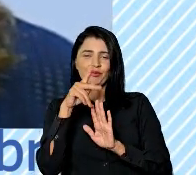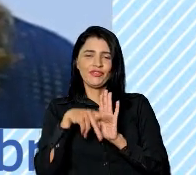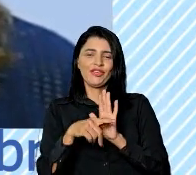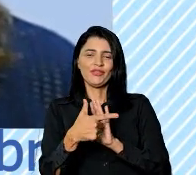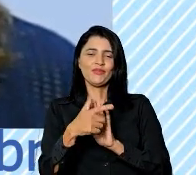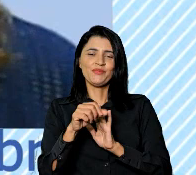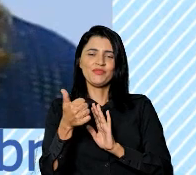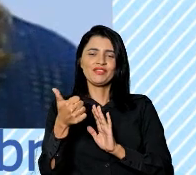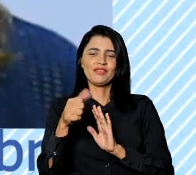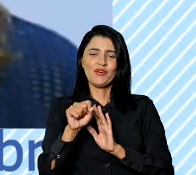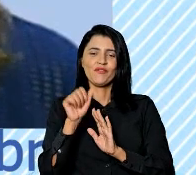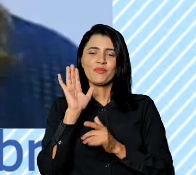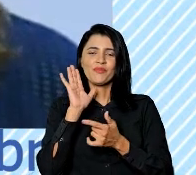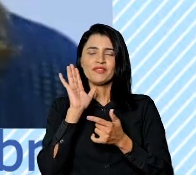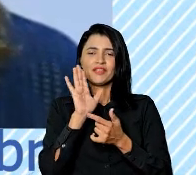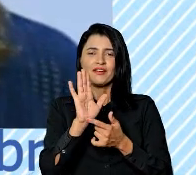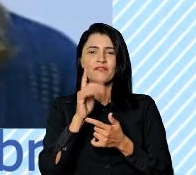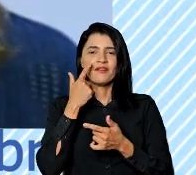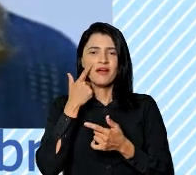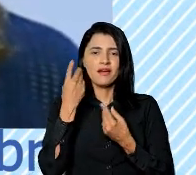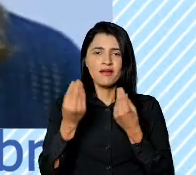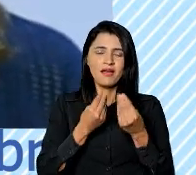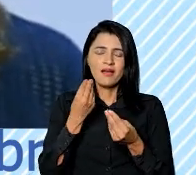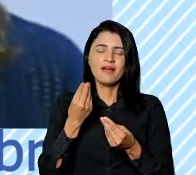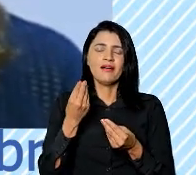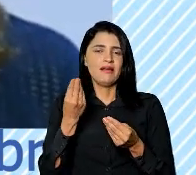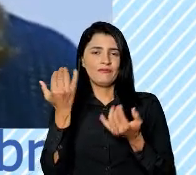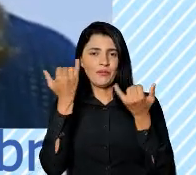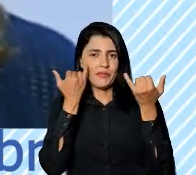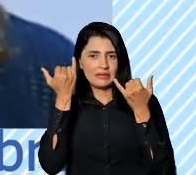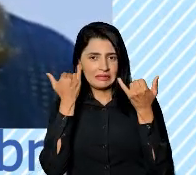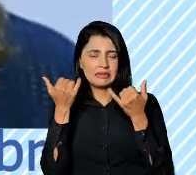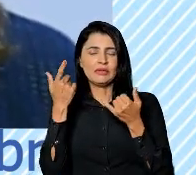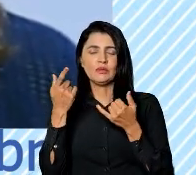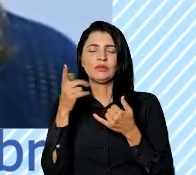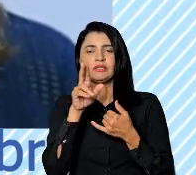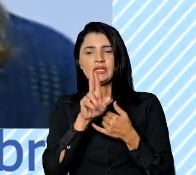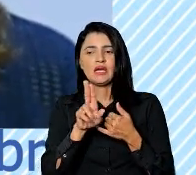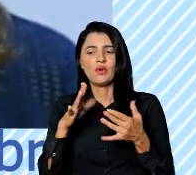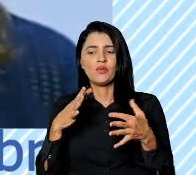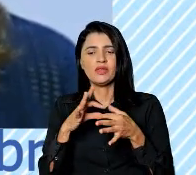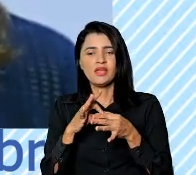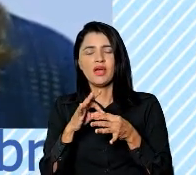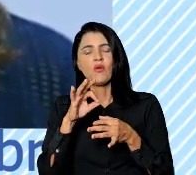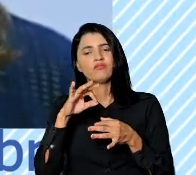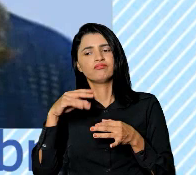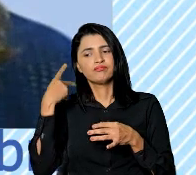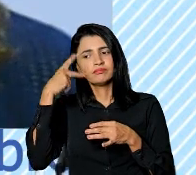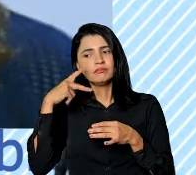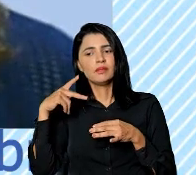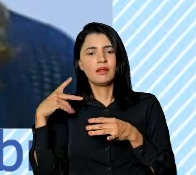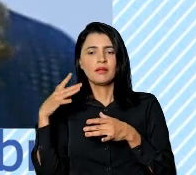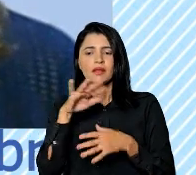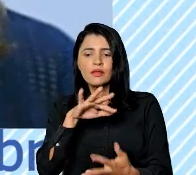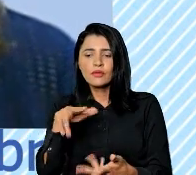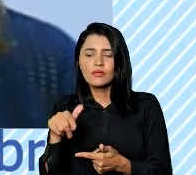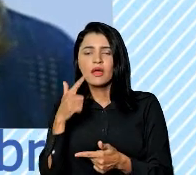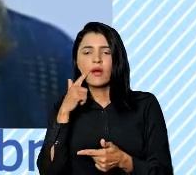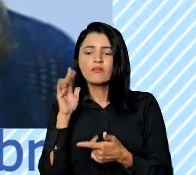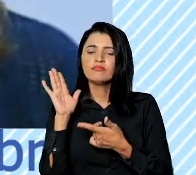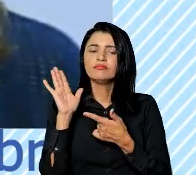dados da Inter-Parliamentary Union, que é a União Internacional de Parlamentos, para deixar mais claro o